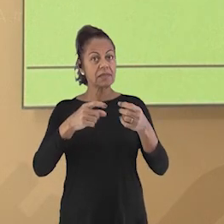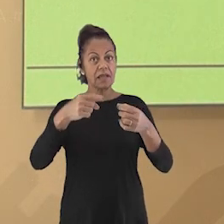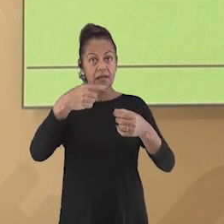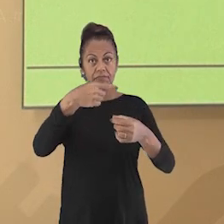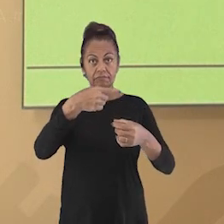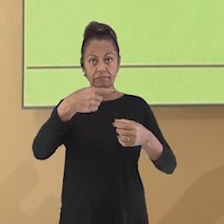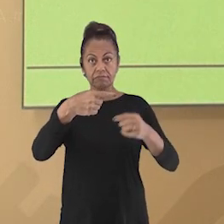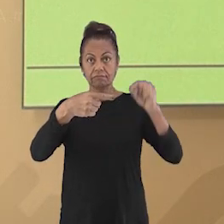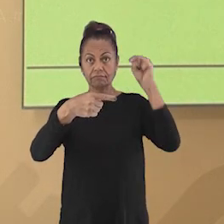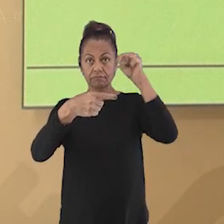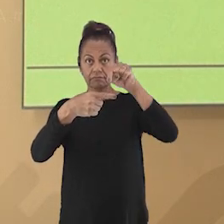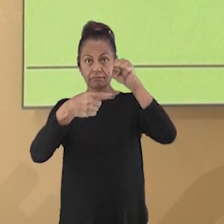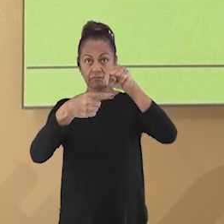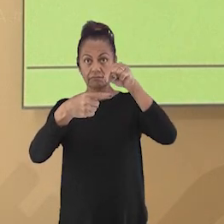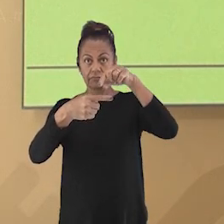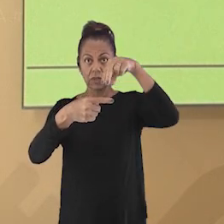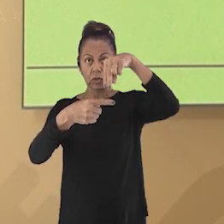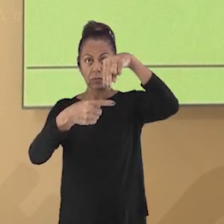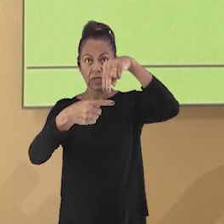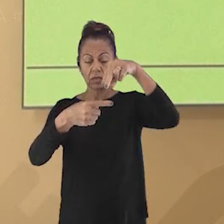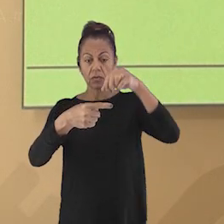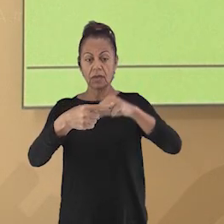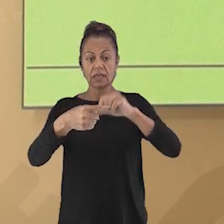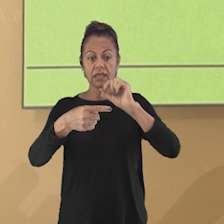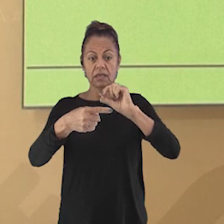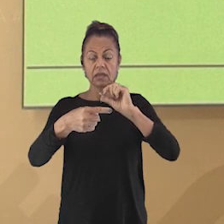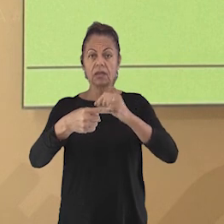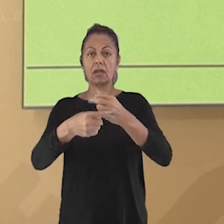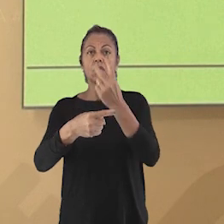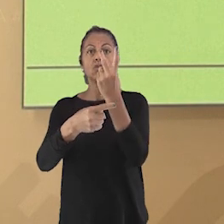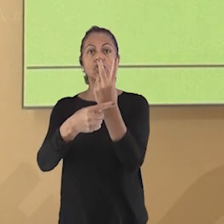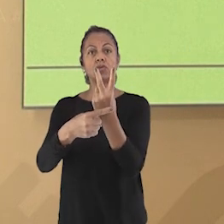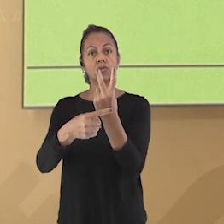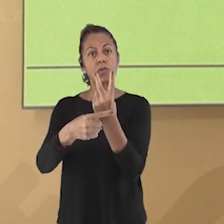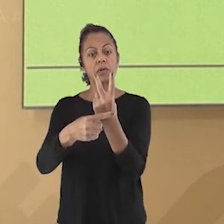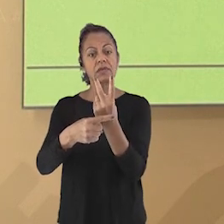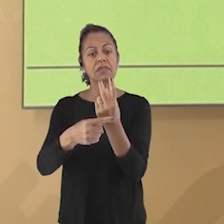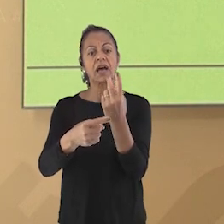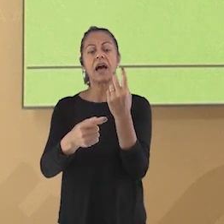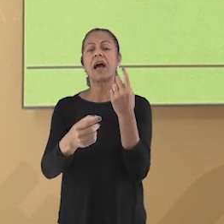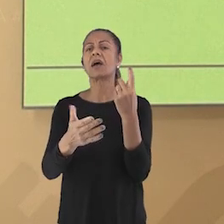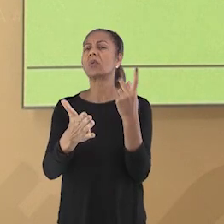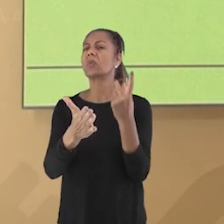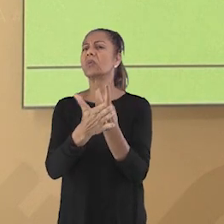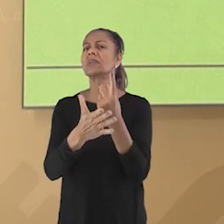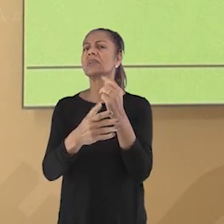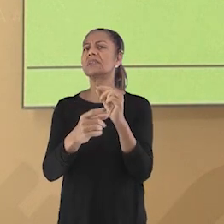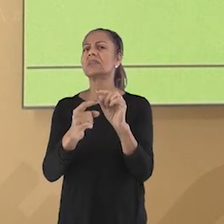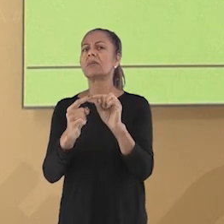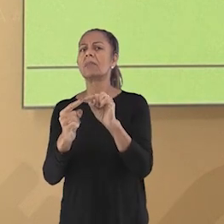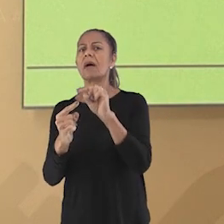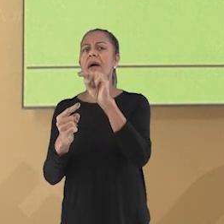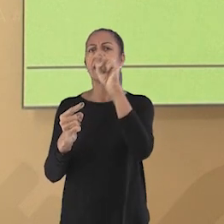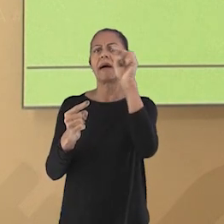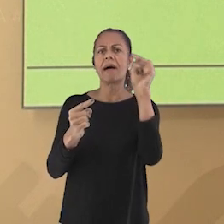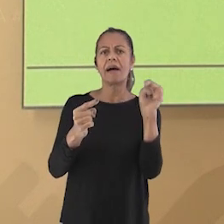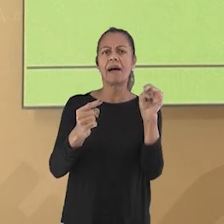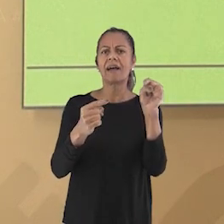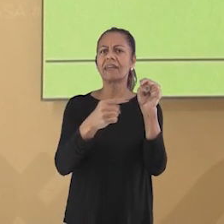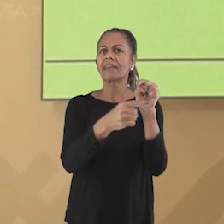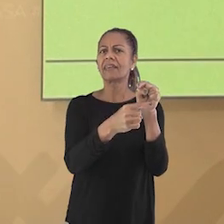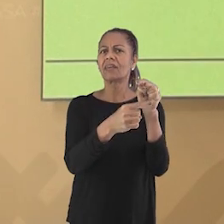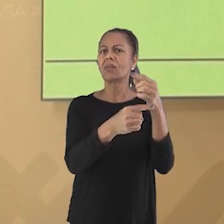cima dessas frações, o que aconteceu do 2 para esse 4